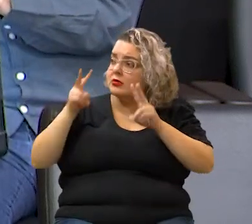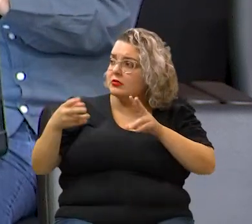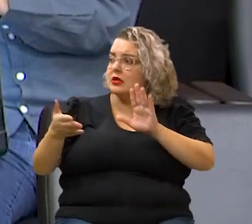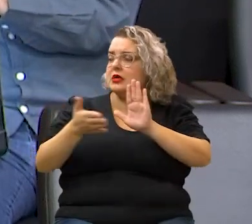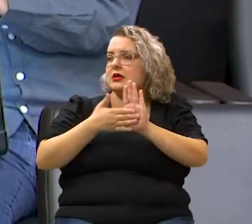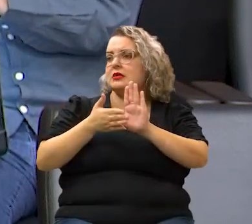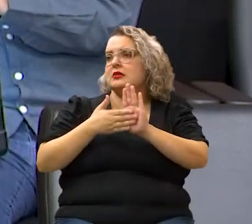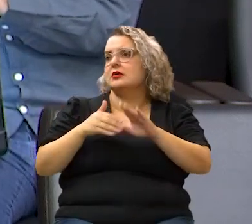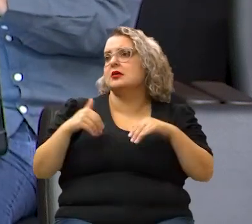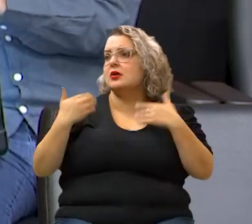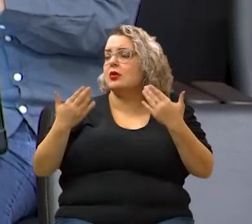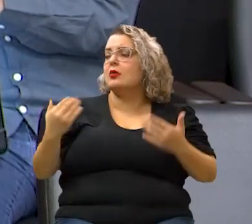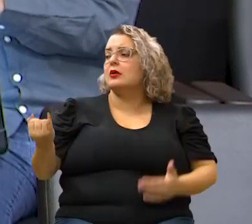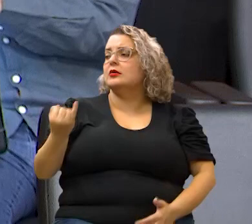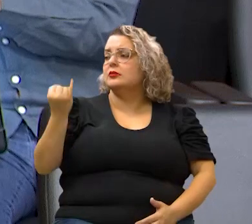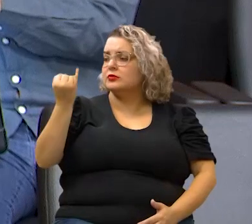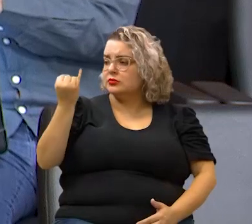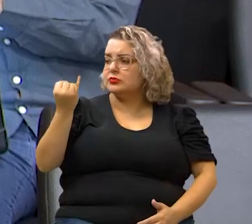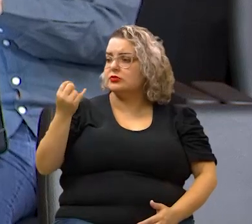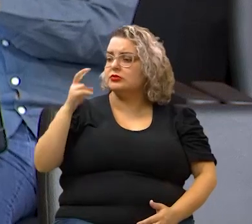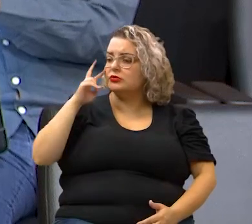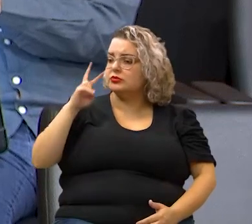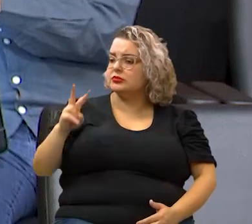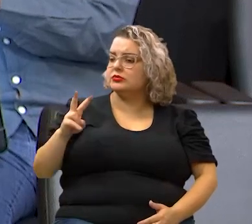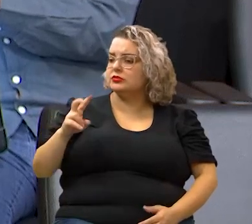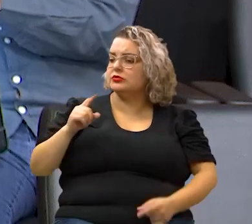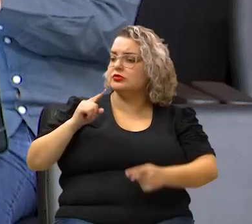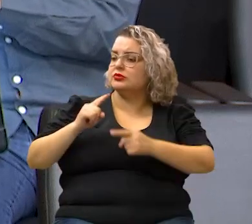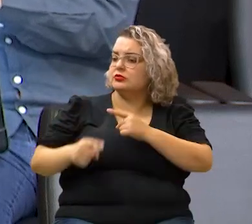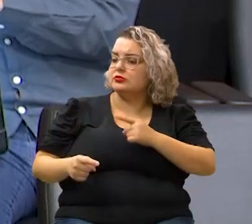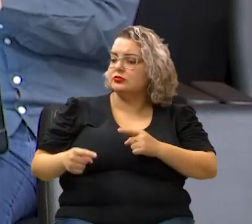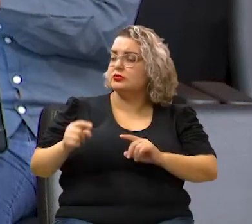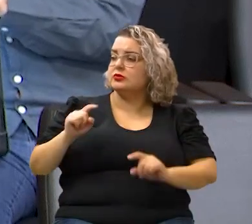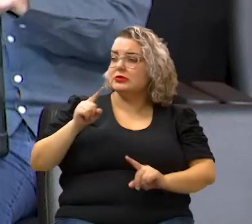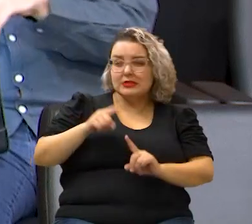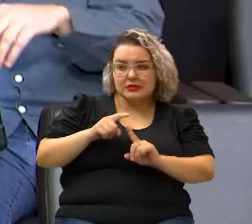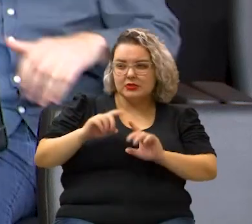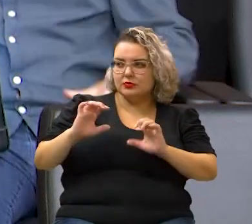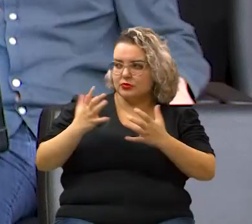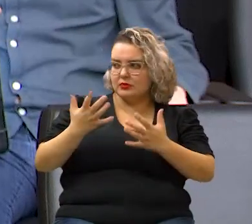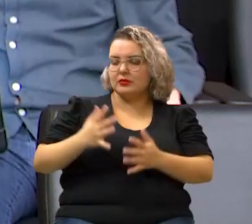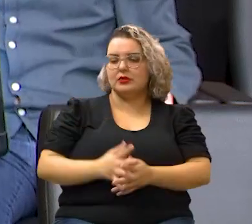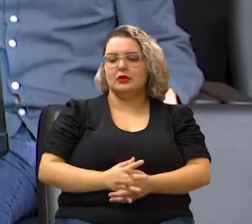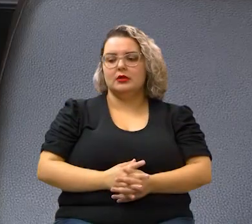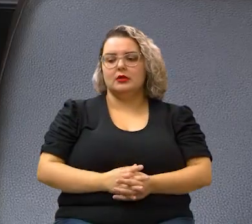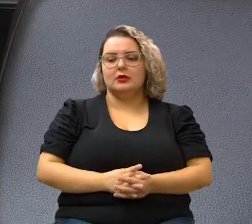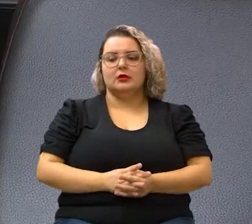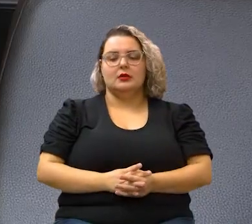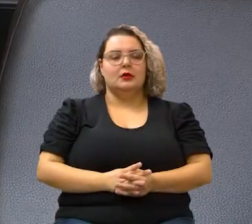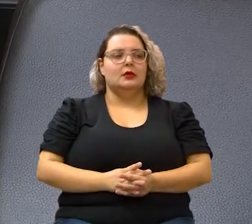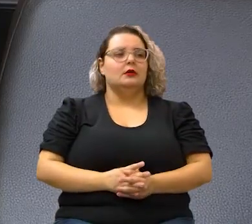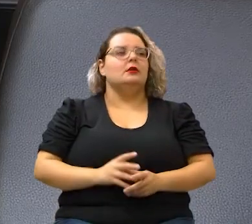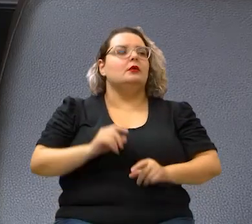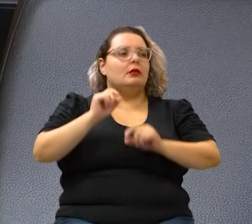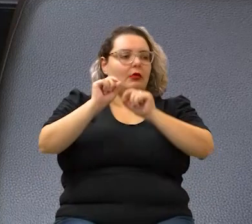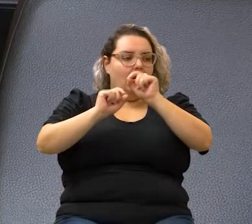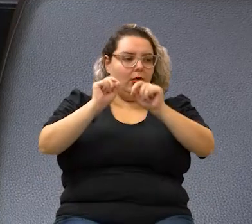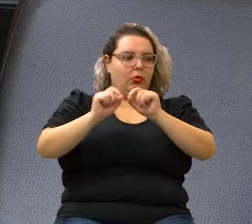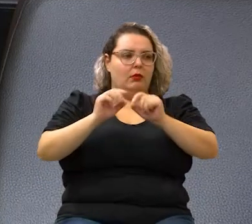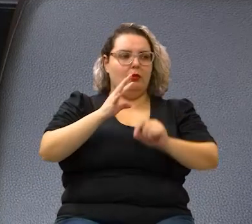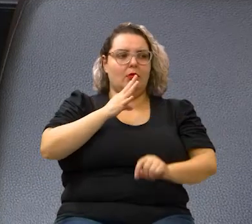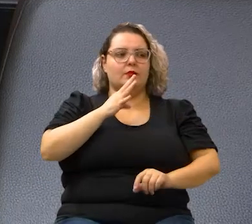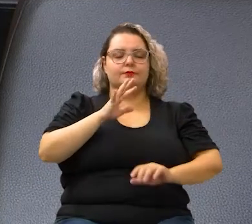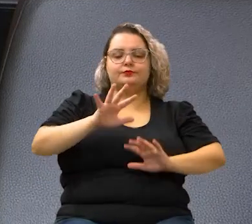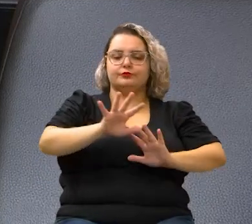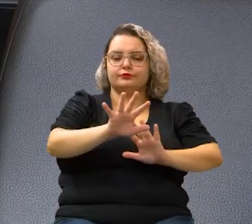esta proposta e qual que é a importância que você vê de proibição desse tipo de evento? Para quem